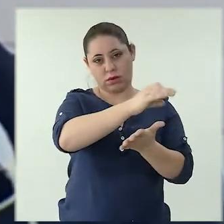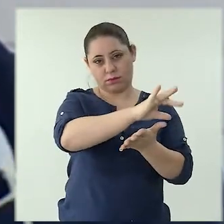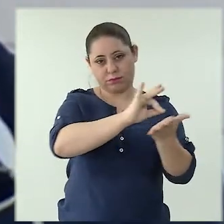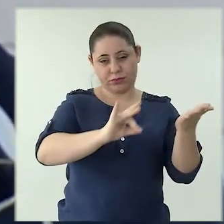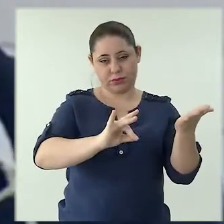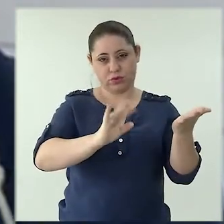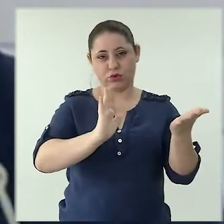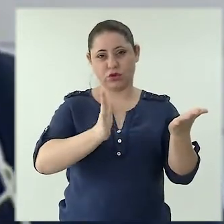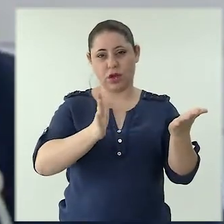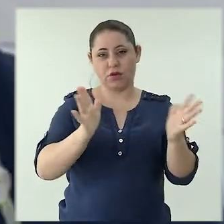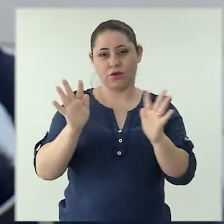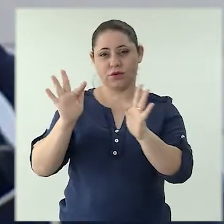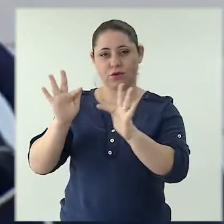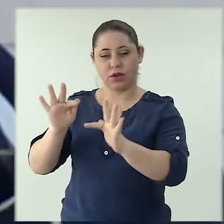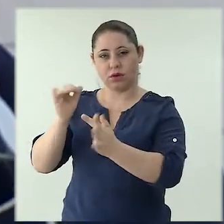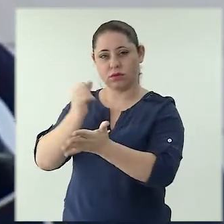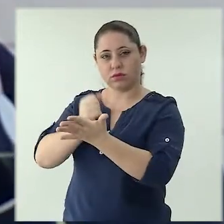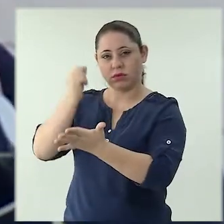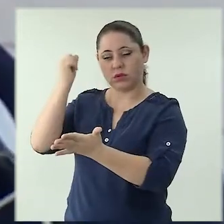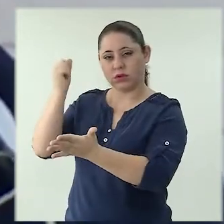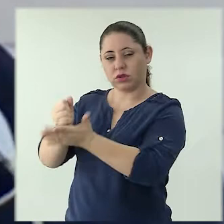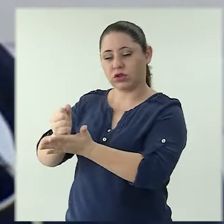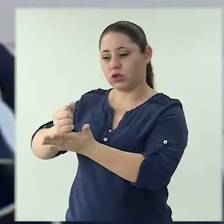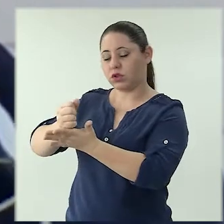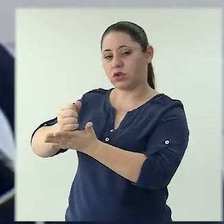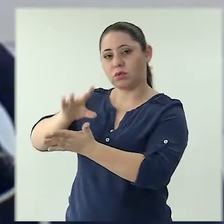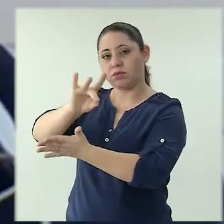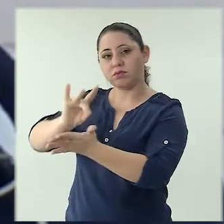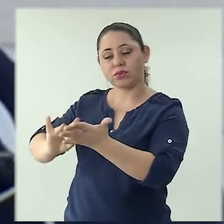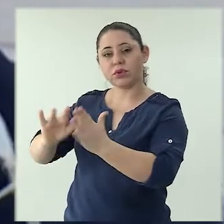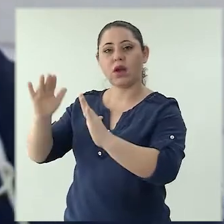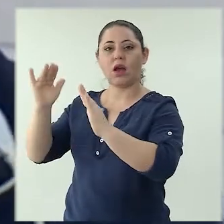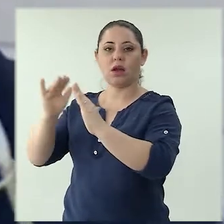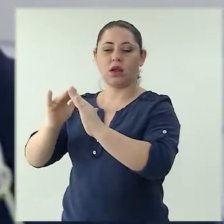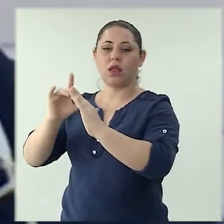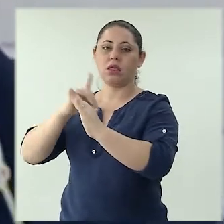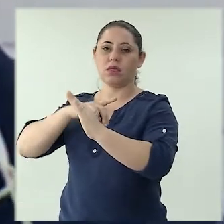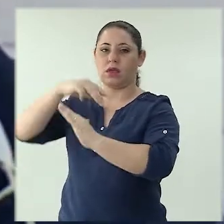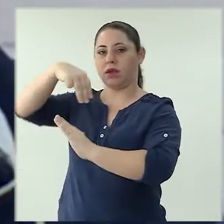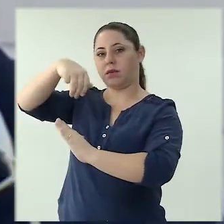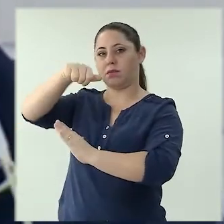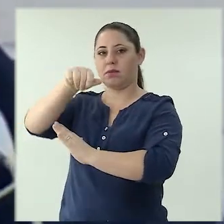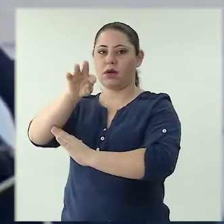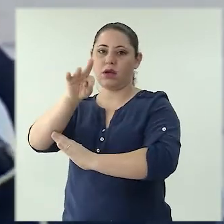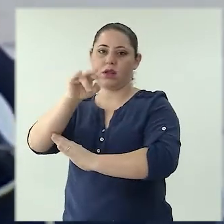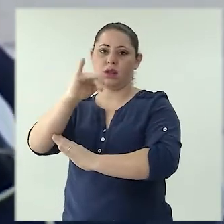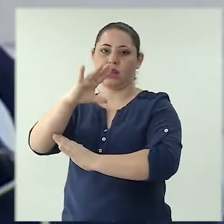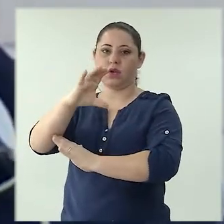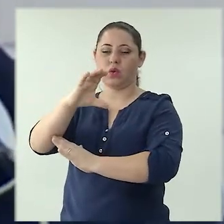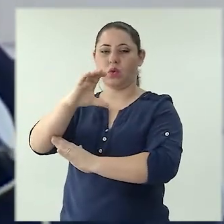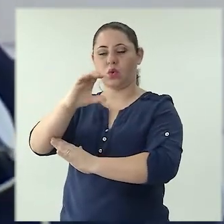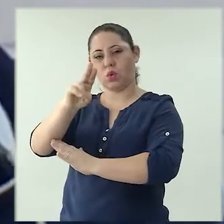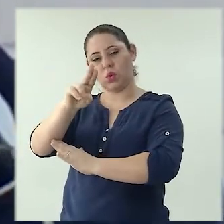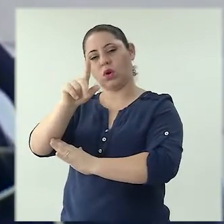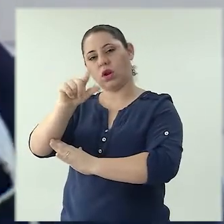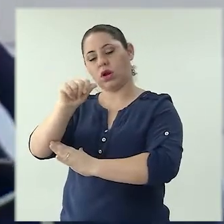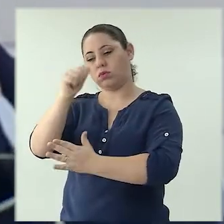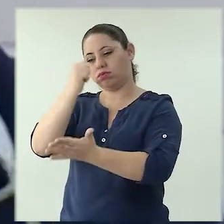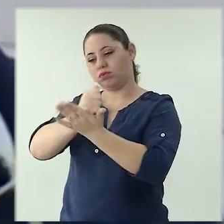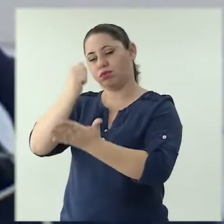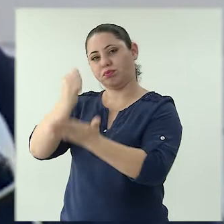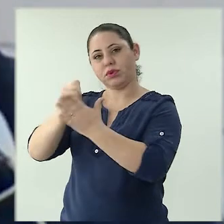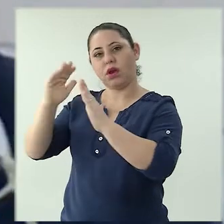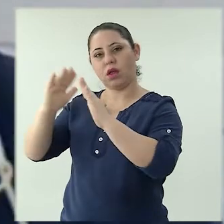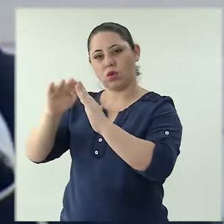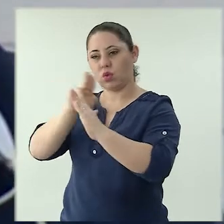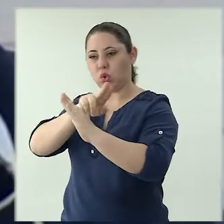notas, e o final, que seria no cartório de registro de imóveis, onde a matrícula do imóvel está matriculada,